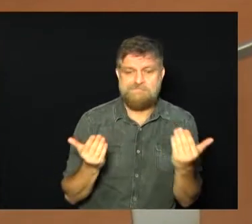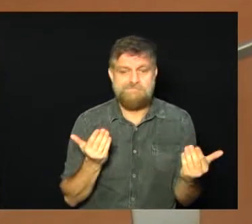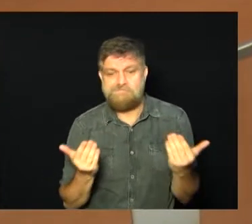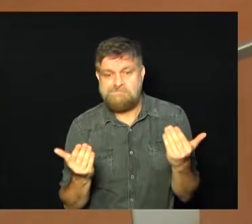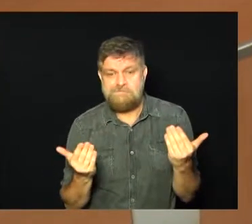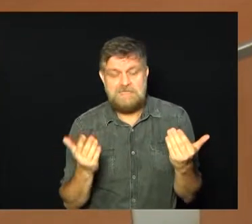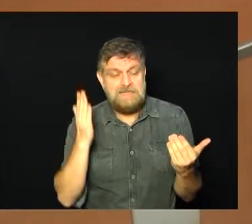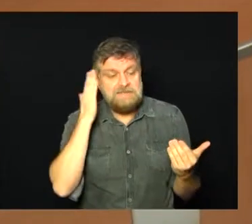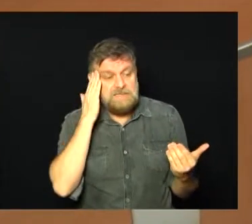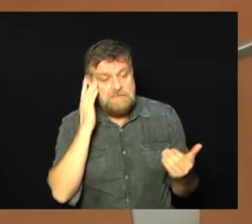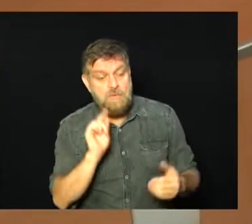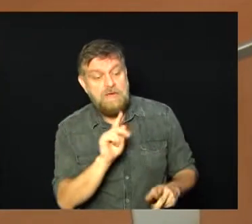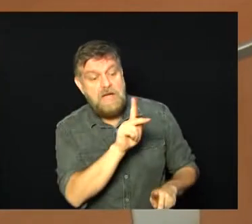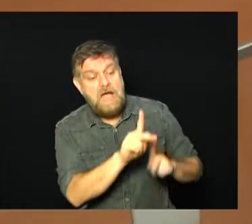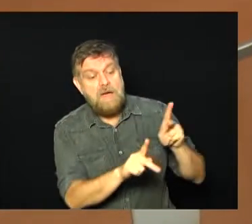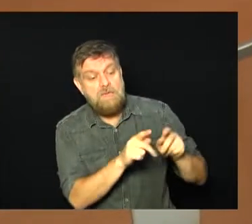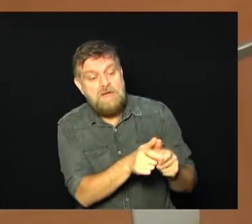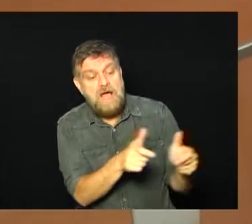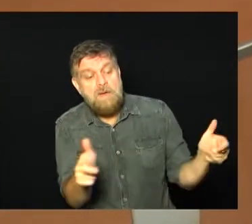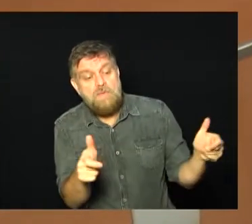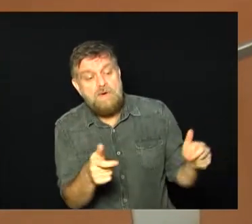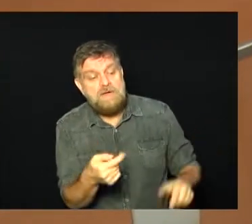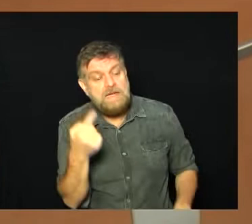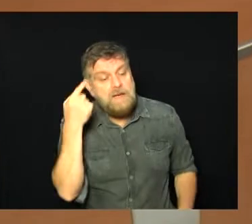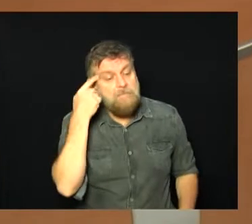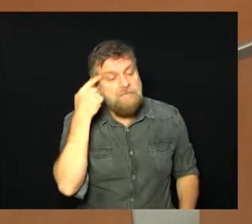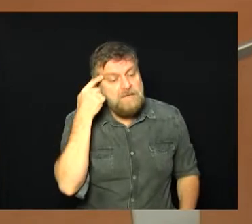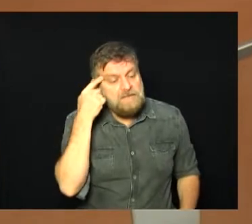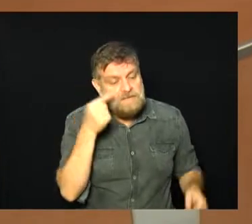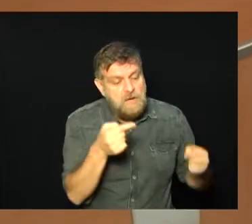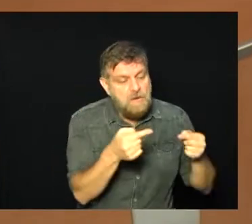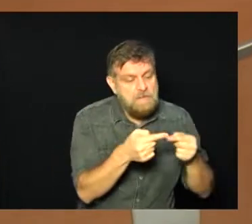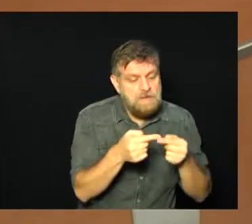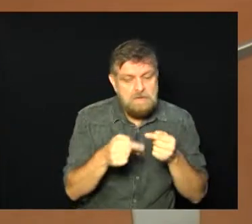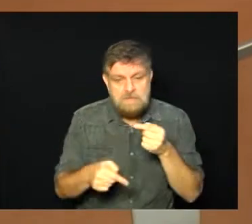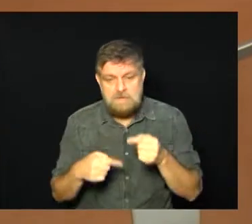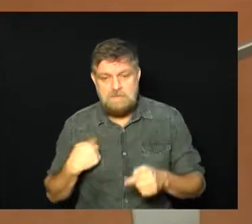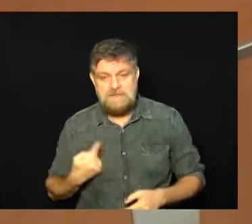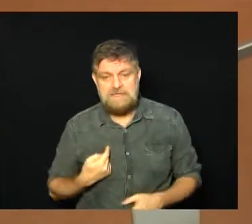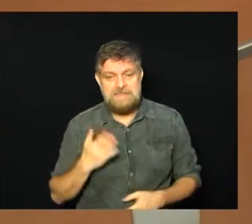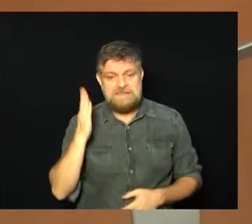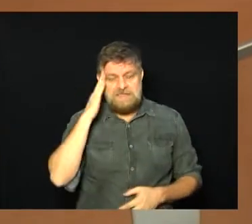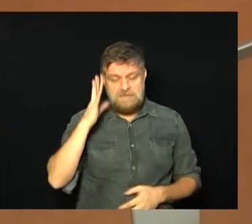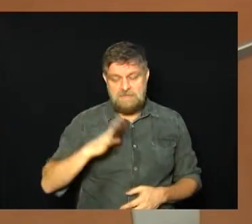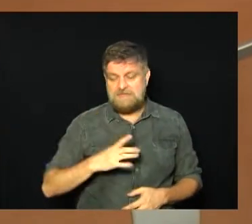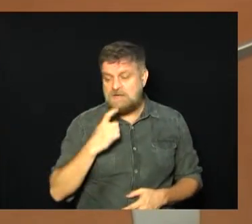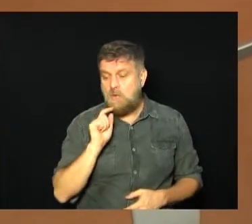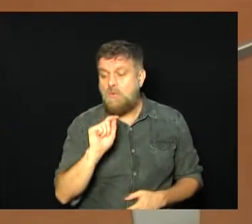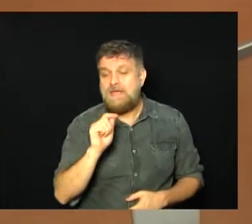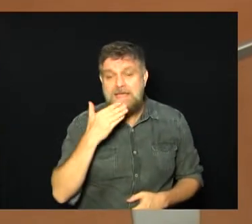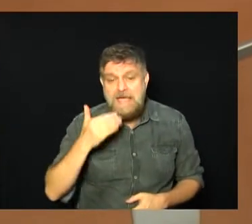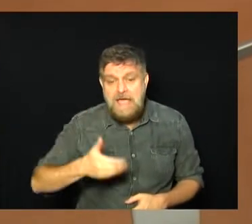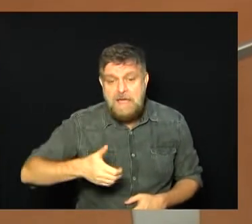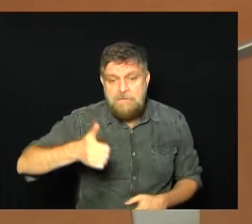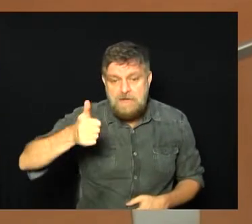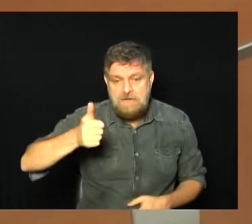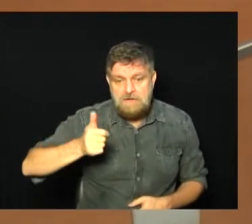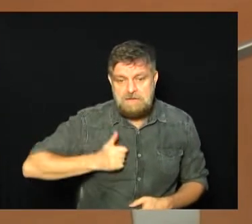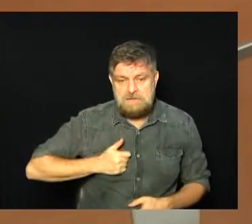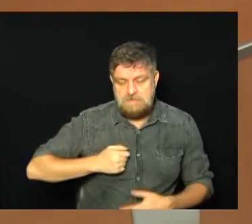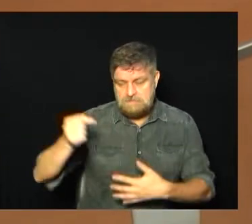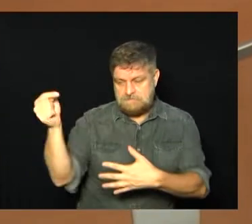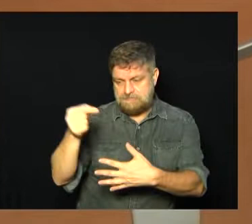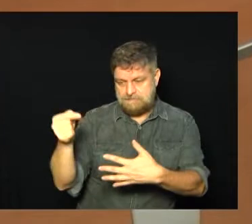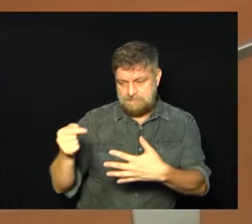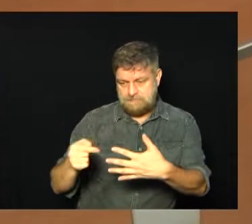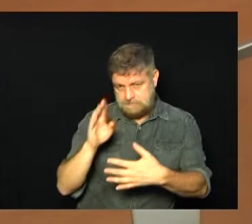ver, acho que o que a população pensa, no geral, porque para ver o que é melhor para a cidade, se essas são as prioridades.